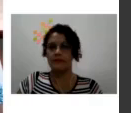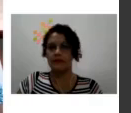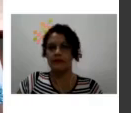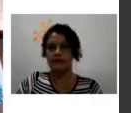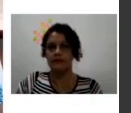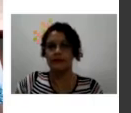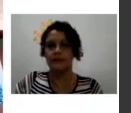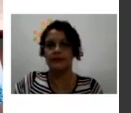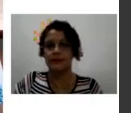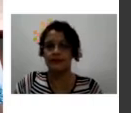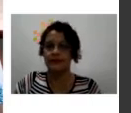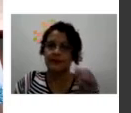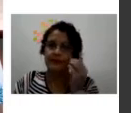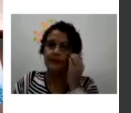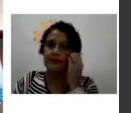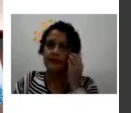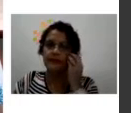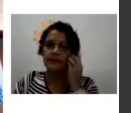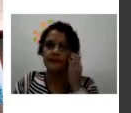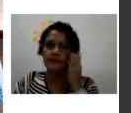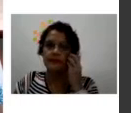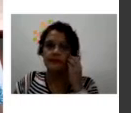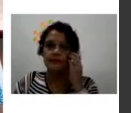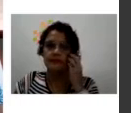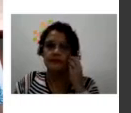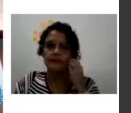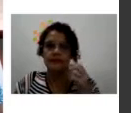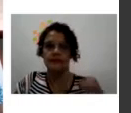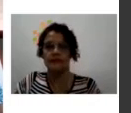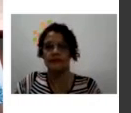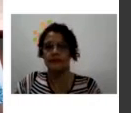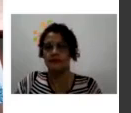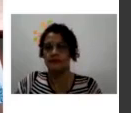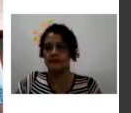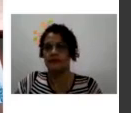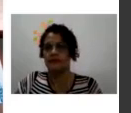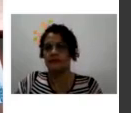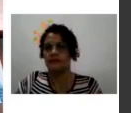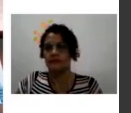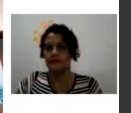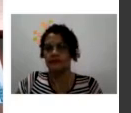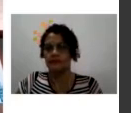ganho, uma vantagem para todas as partes envolvidas, né? E